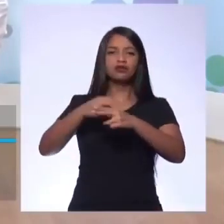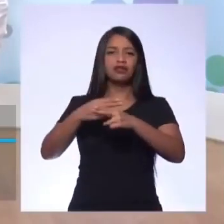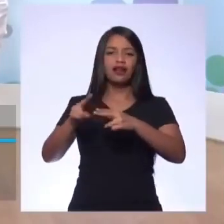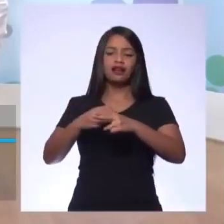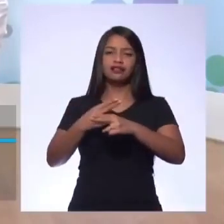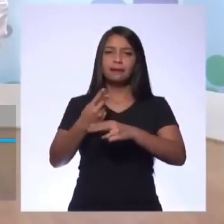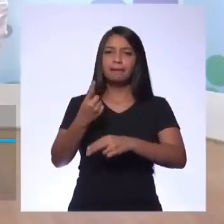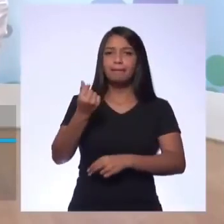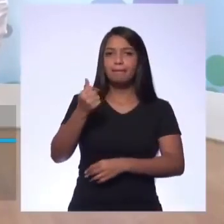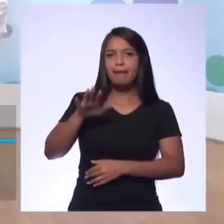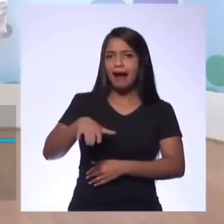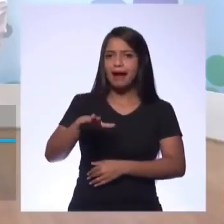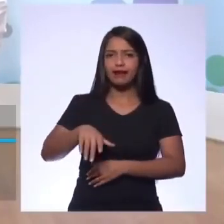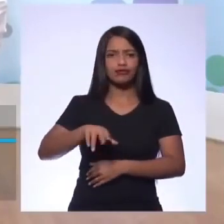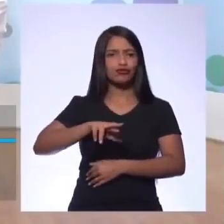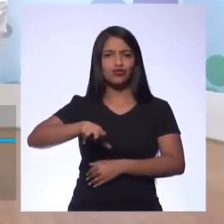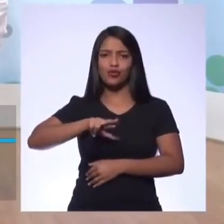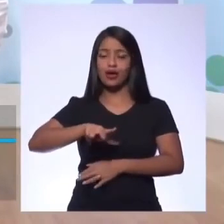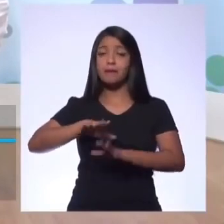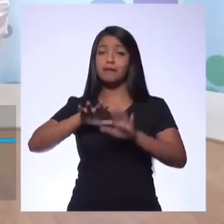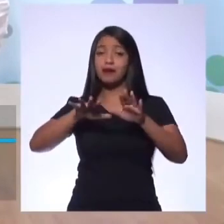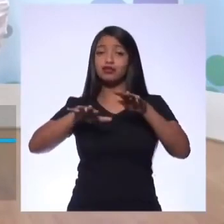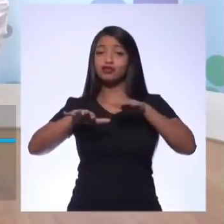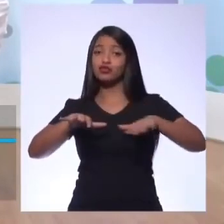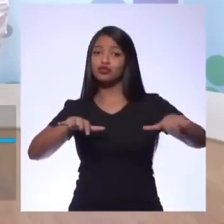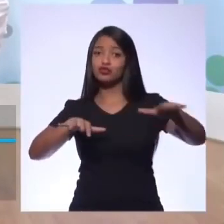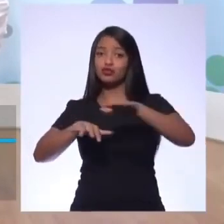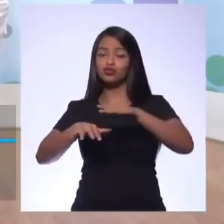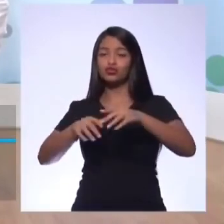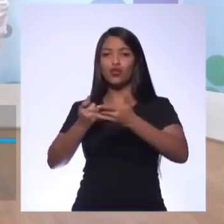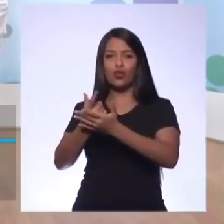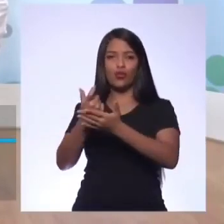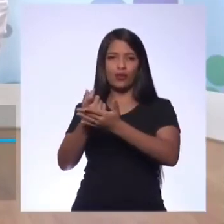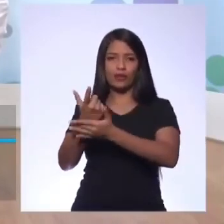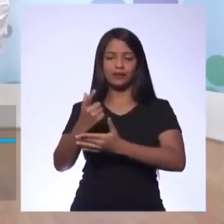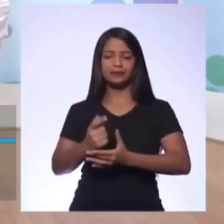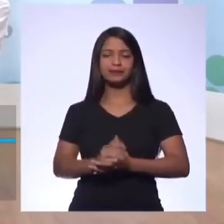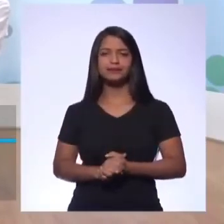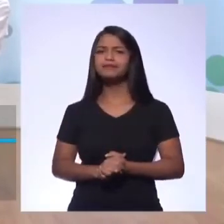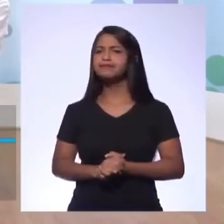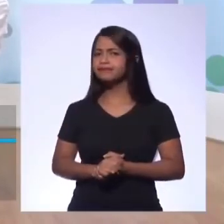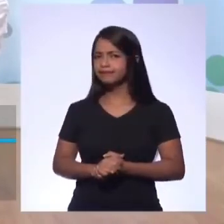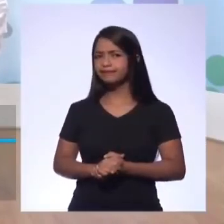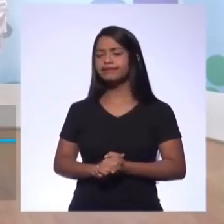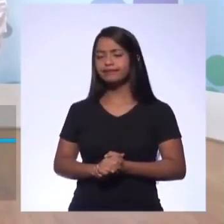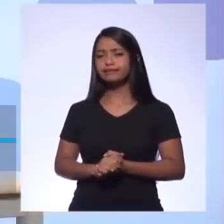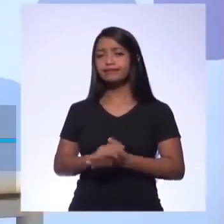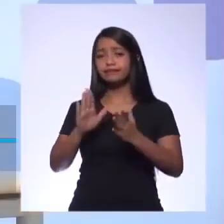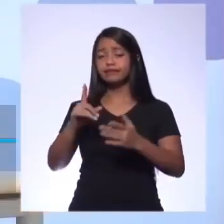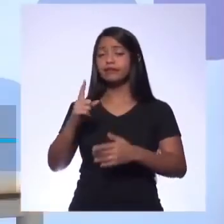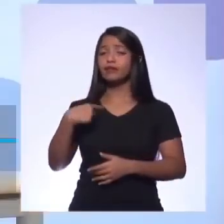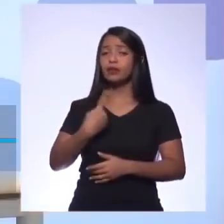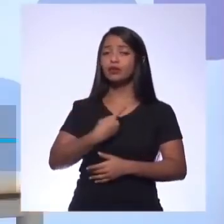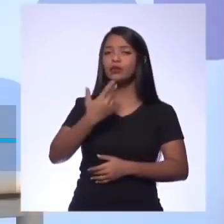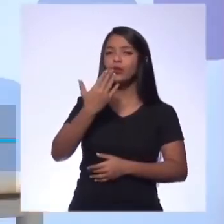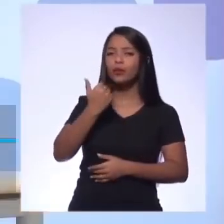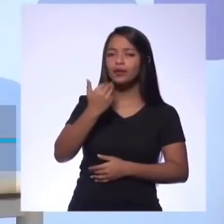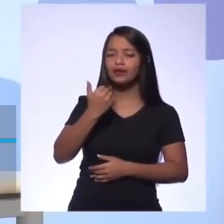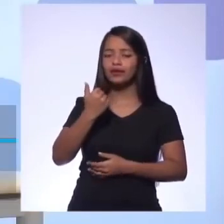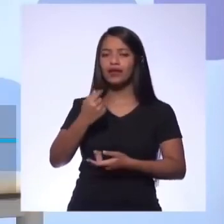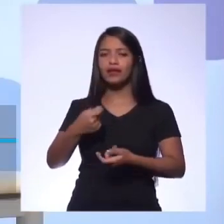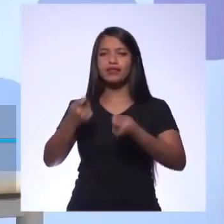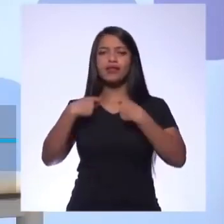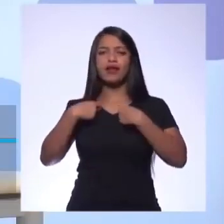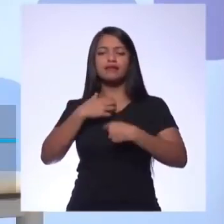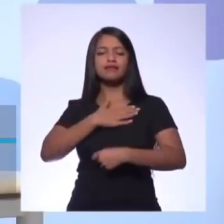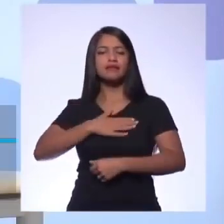atende mais aos, né, na verdade, ao mercado. Né, a nossa alimentação, que nos dá muito prazer, ela está